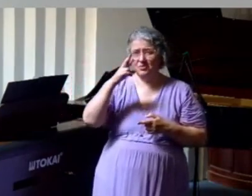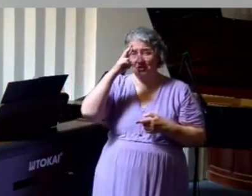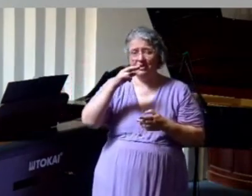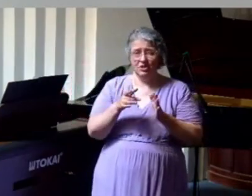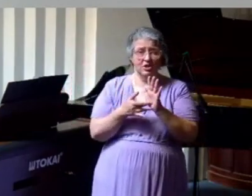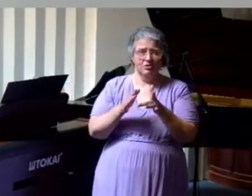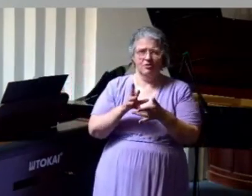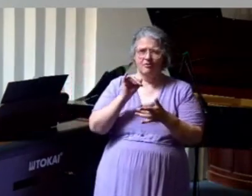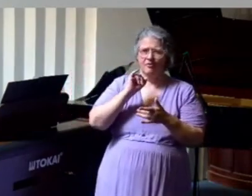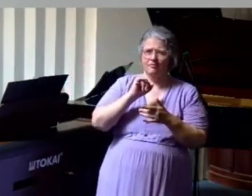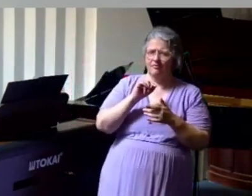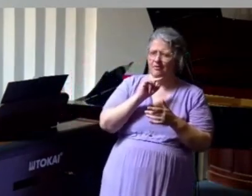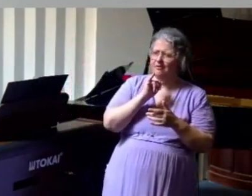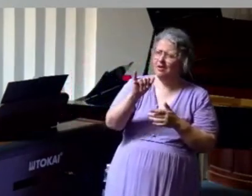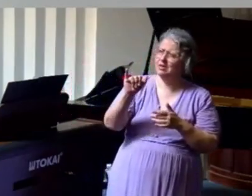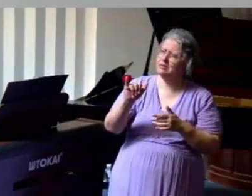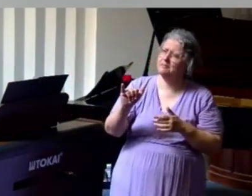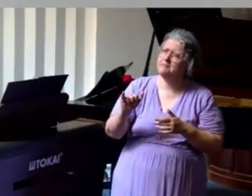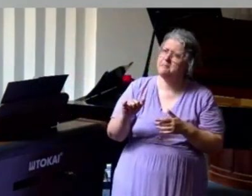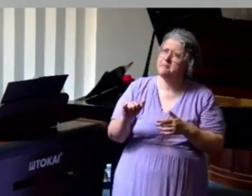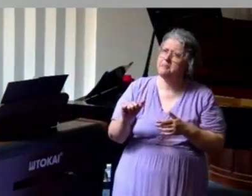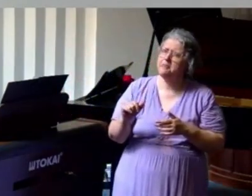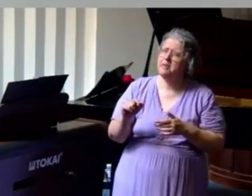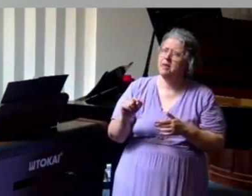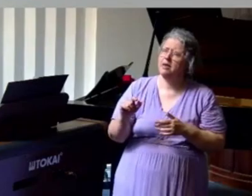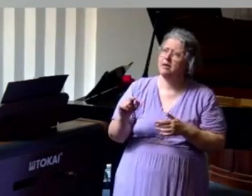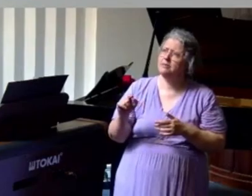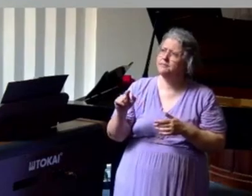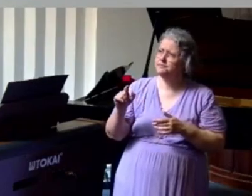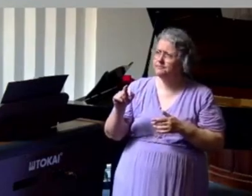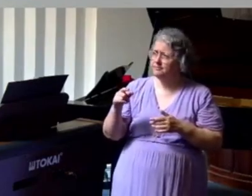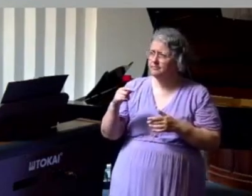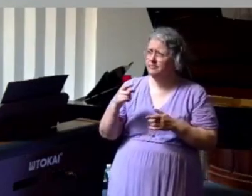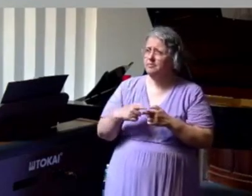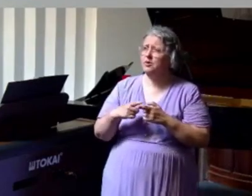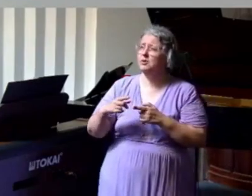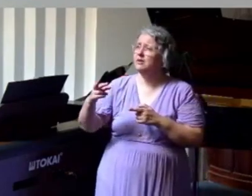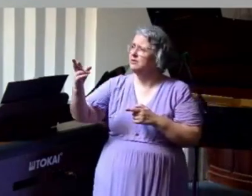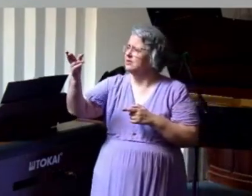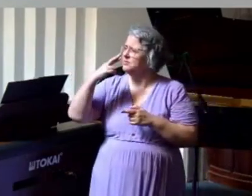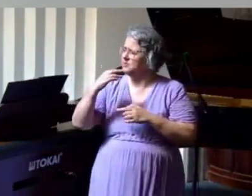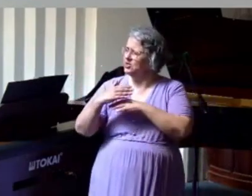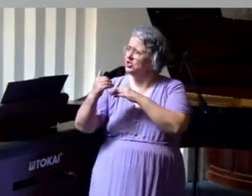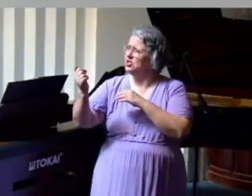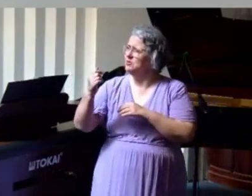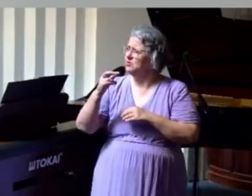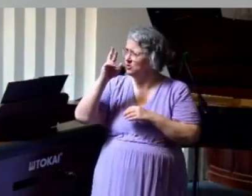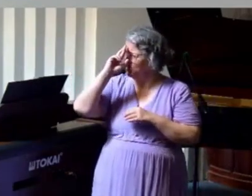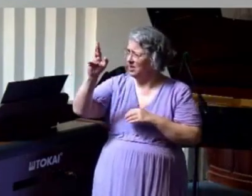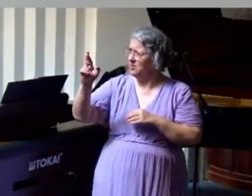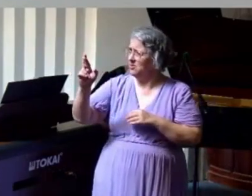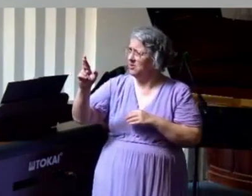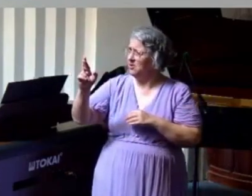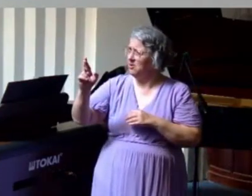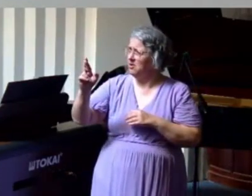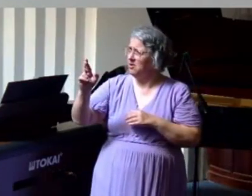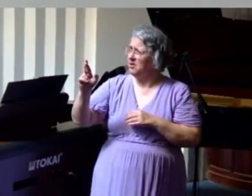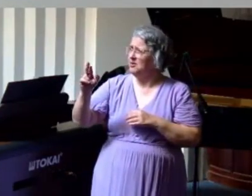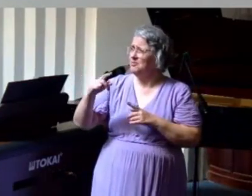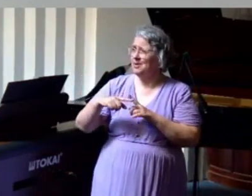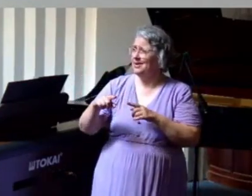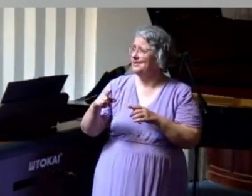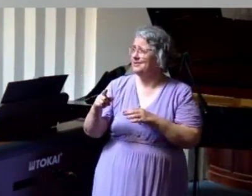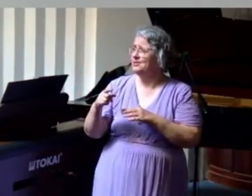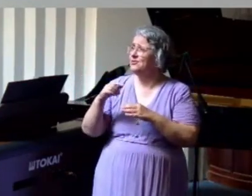obedecer? Como é que pode dizer, é o meu Senhor, é o meu Deus, mas o coração não quer fazer as coisas que o Senhor diz